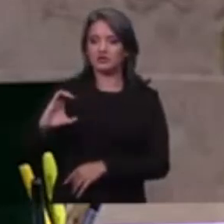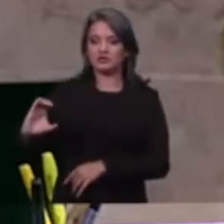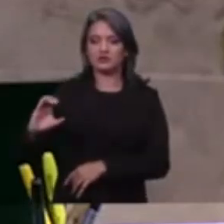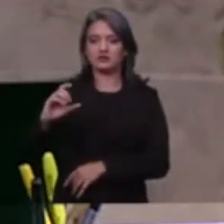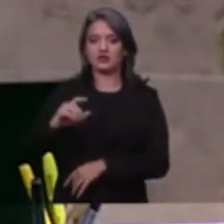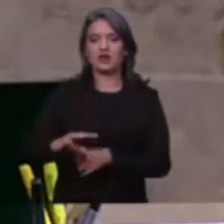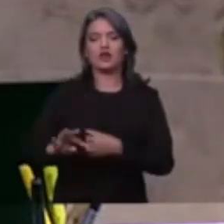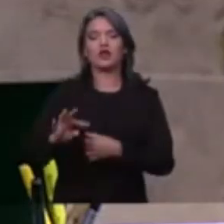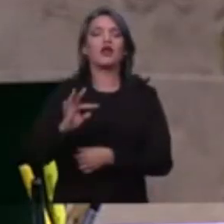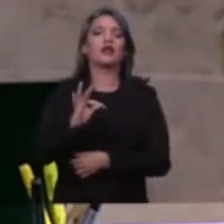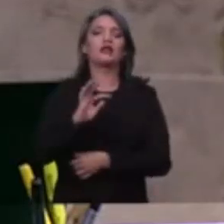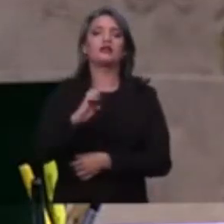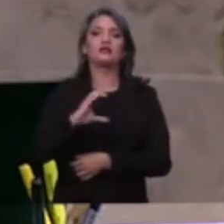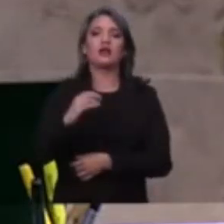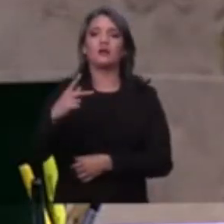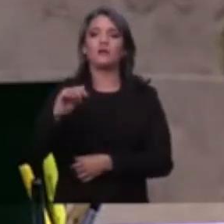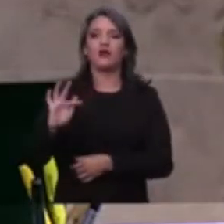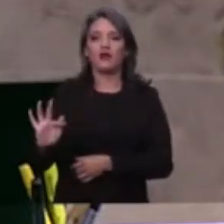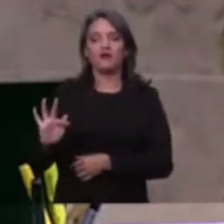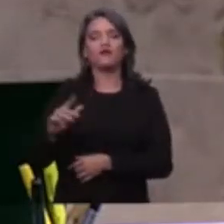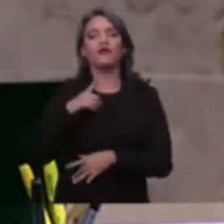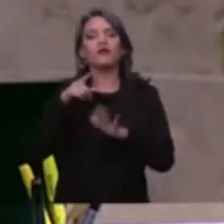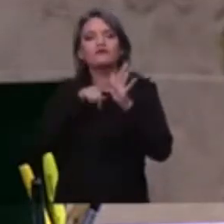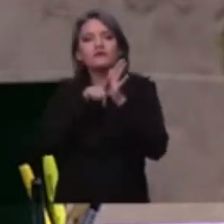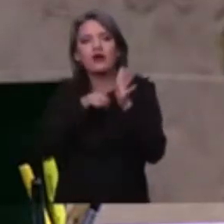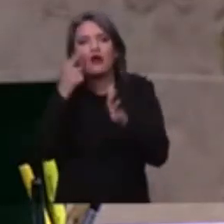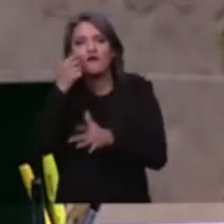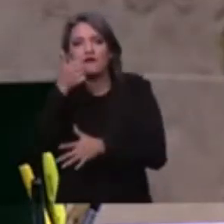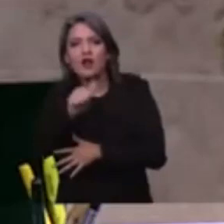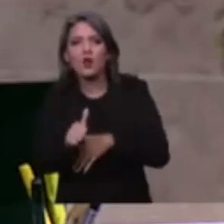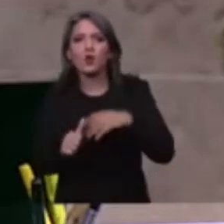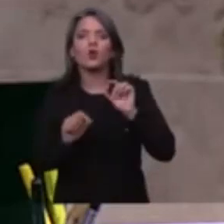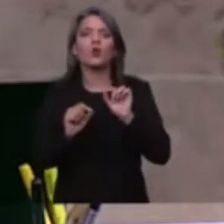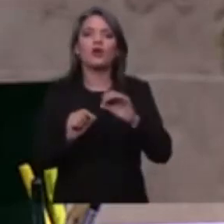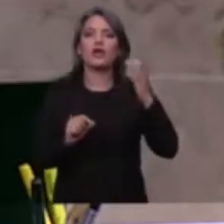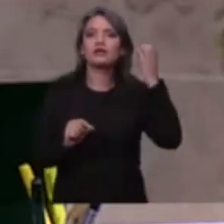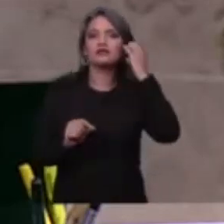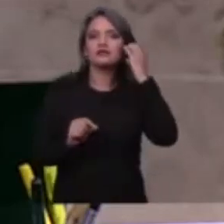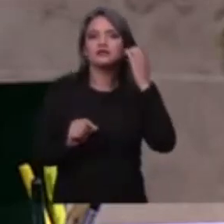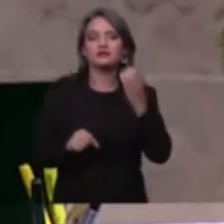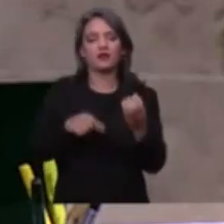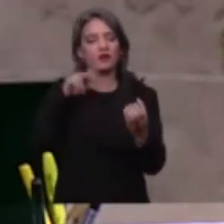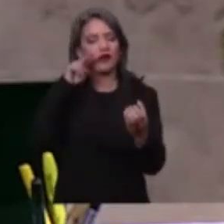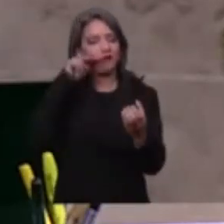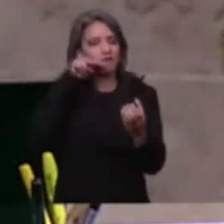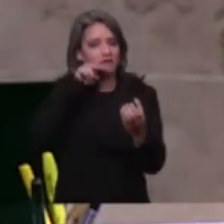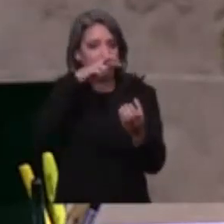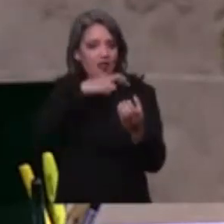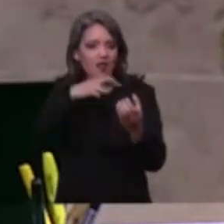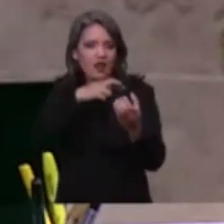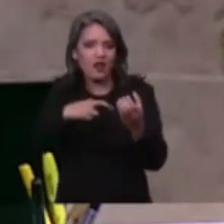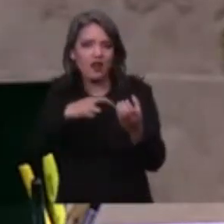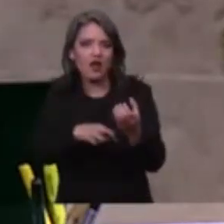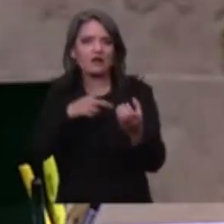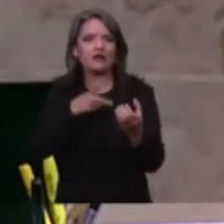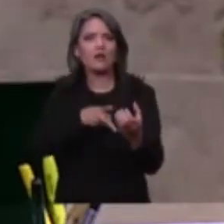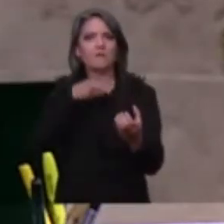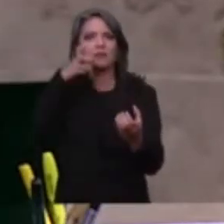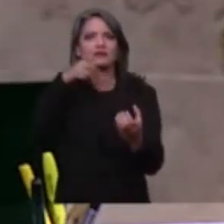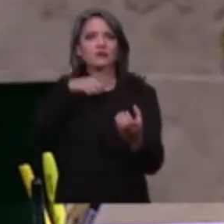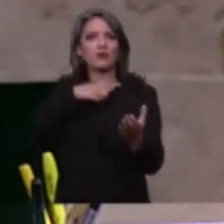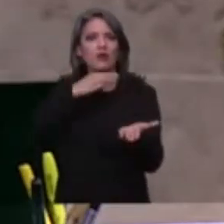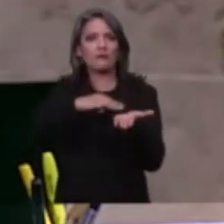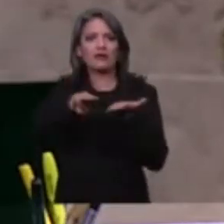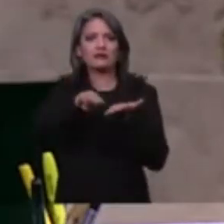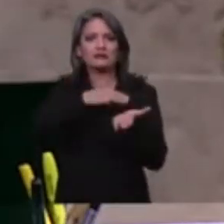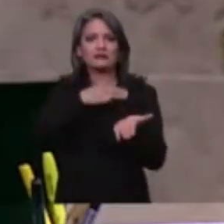2467/2023-INC de TEC-PF, que examinou o conteúdo do aparelho celular de Aécio, identificando mensagens com